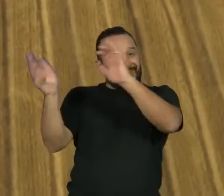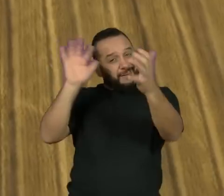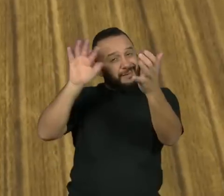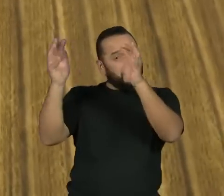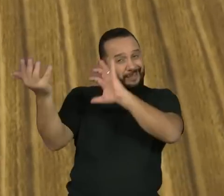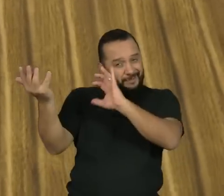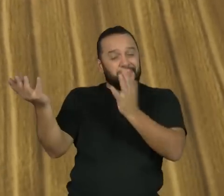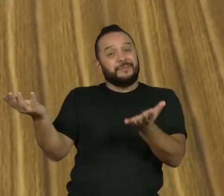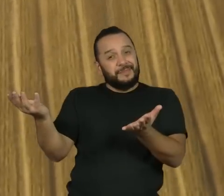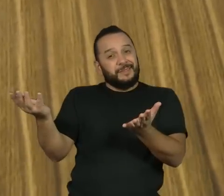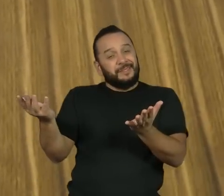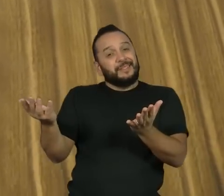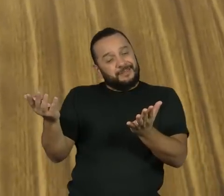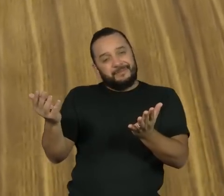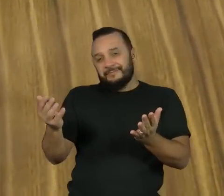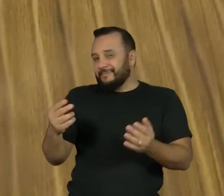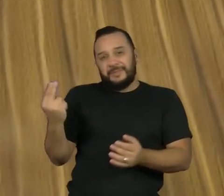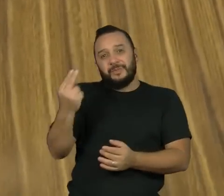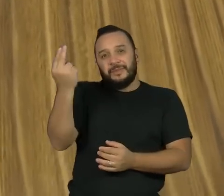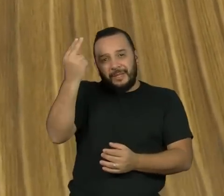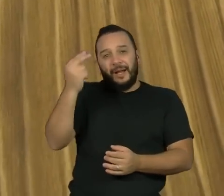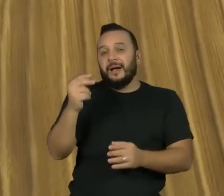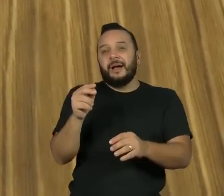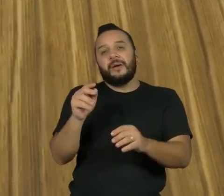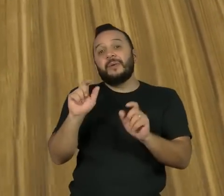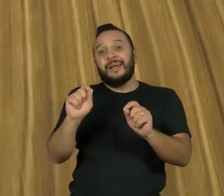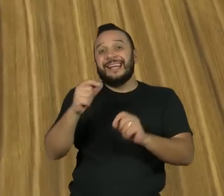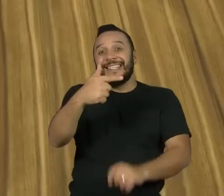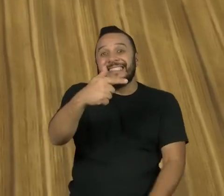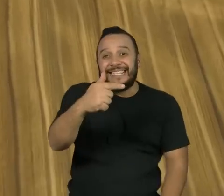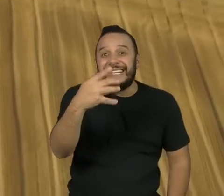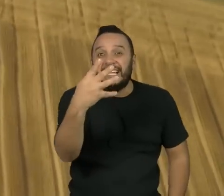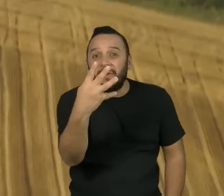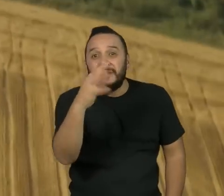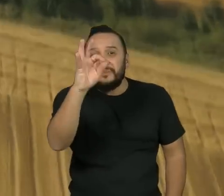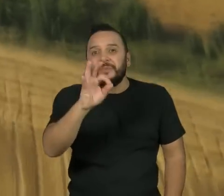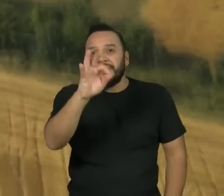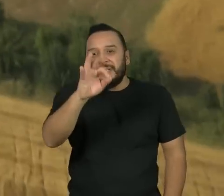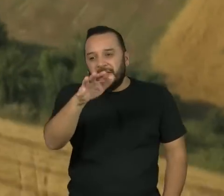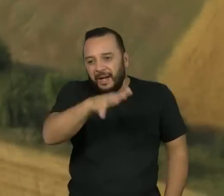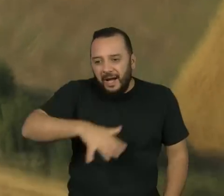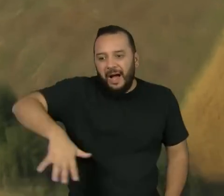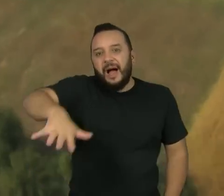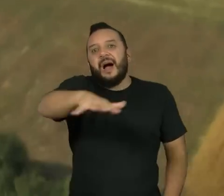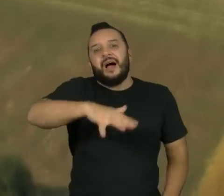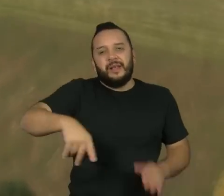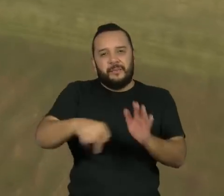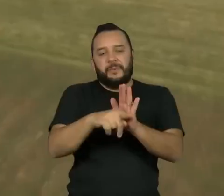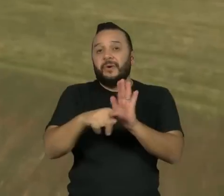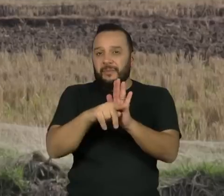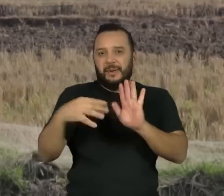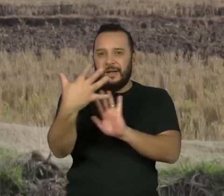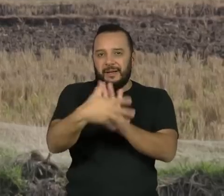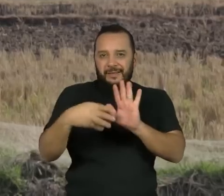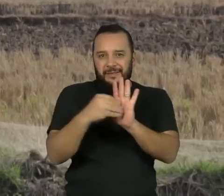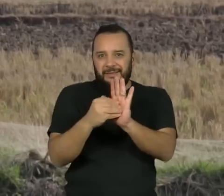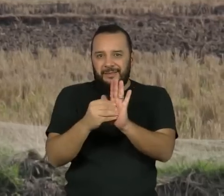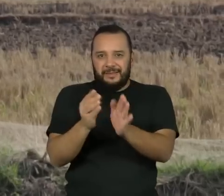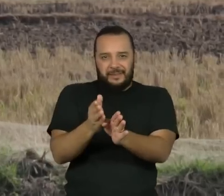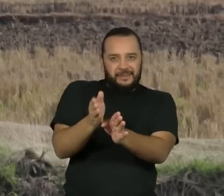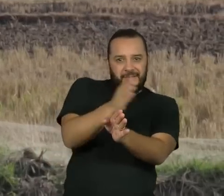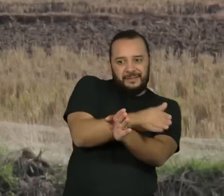tornar inviável 74% das terras agrícolas na divisa da Amazônia com o Cerrado